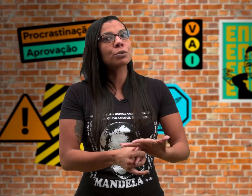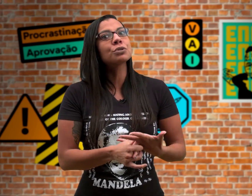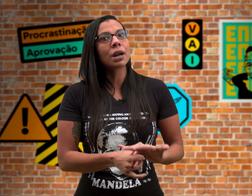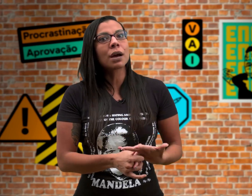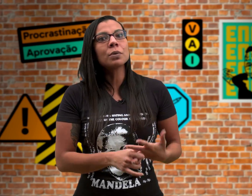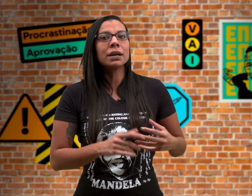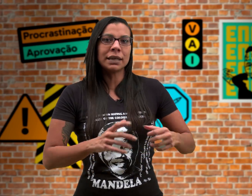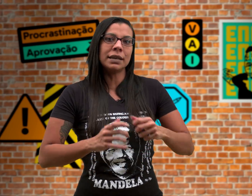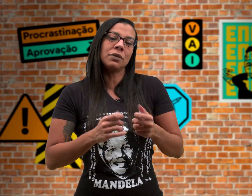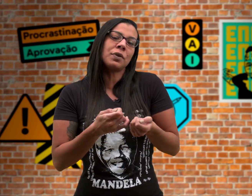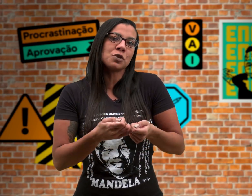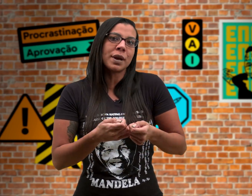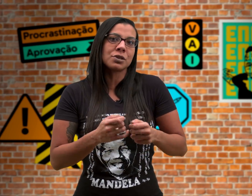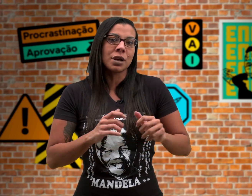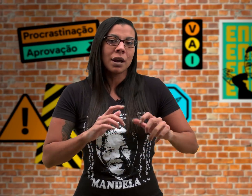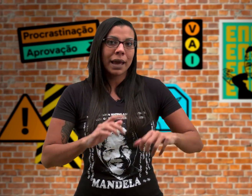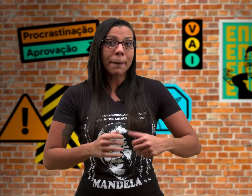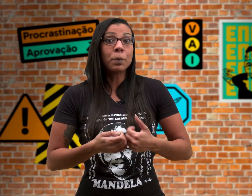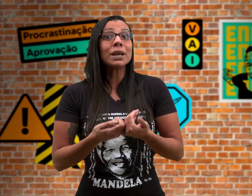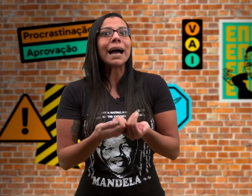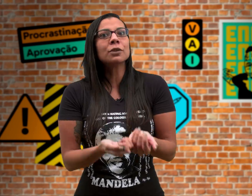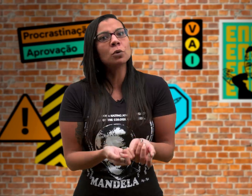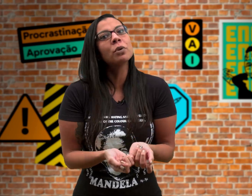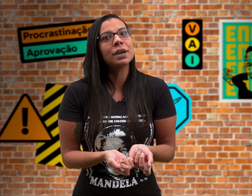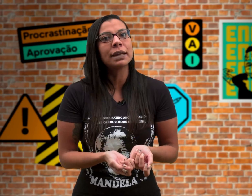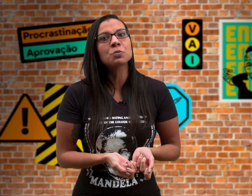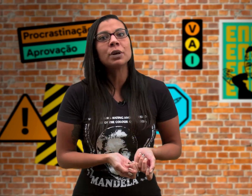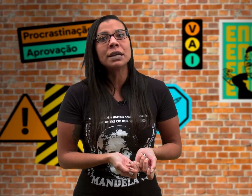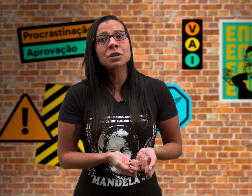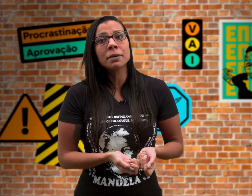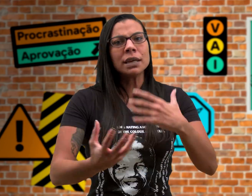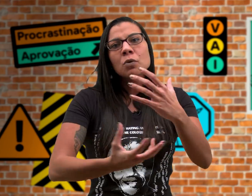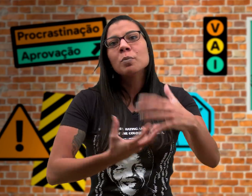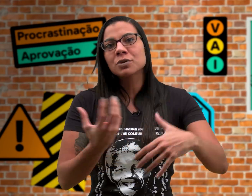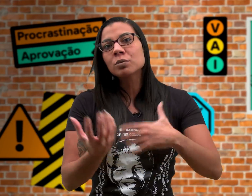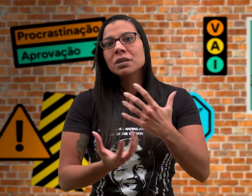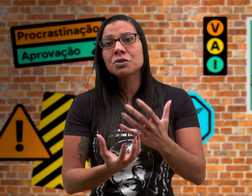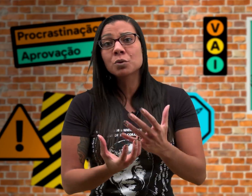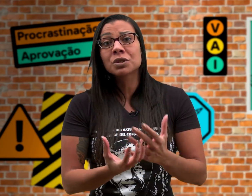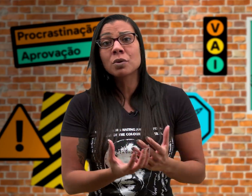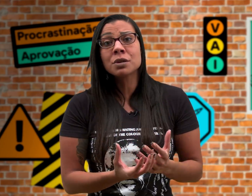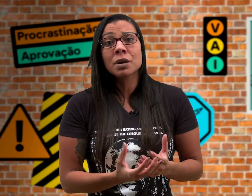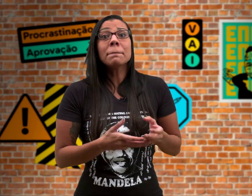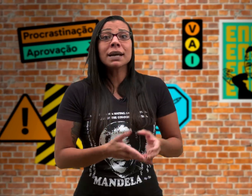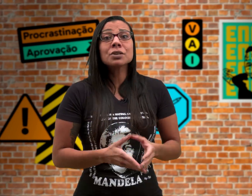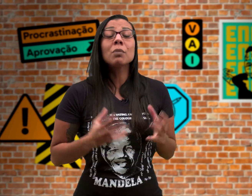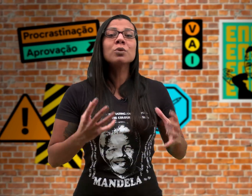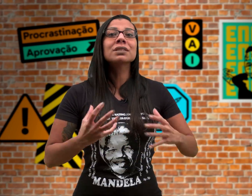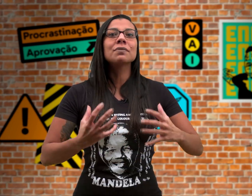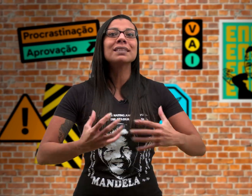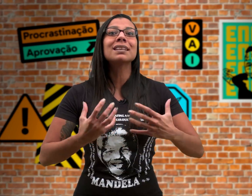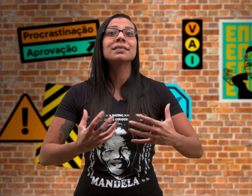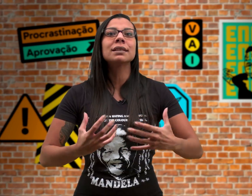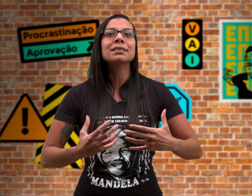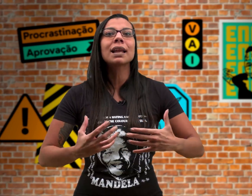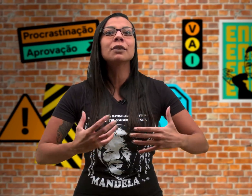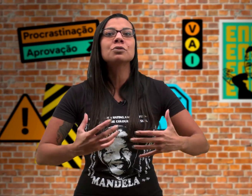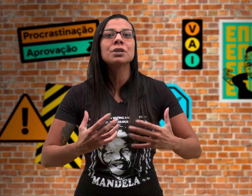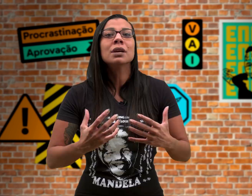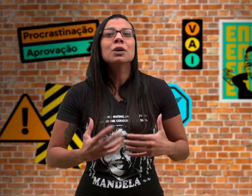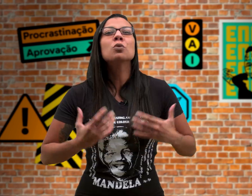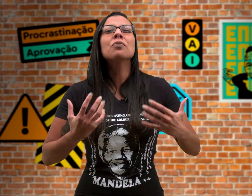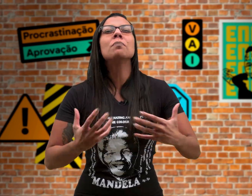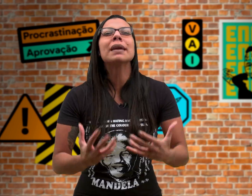racismo institucional, né, que infelizmente é apoiado por vertente política e algumas outras instituições, mas a música vem trazer esse